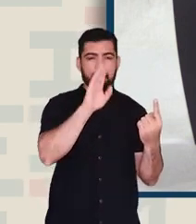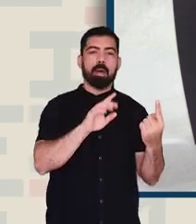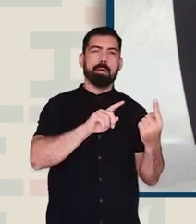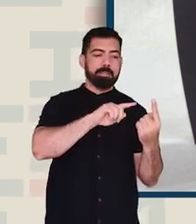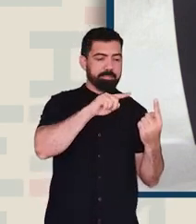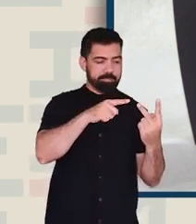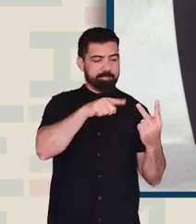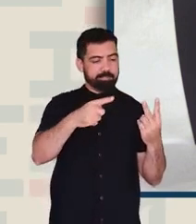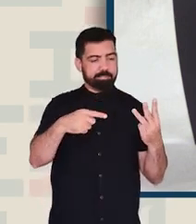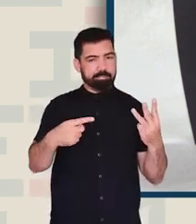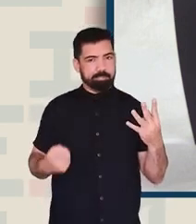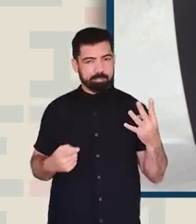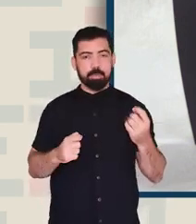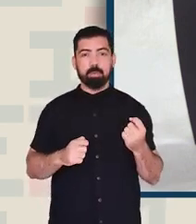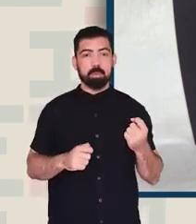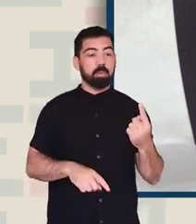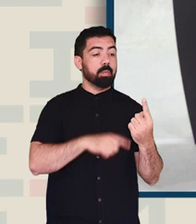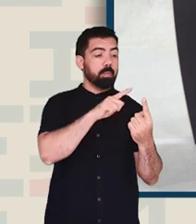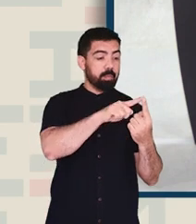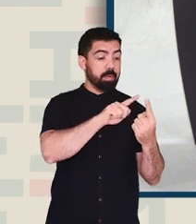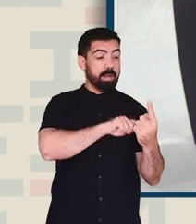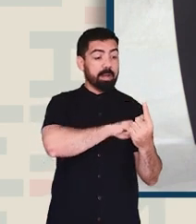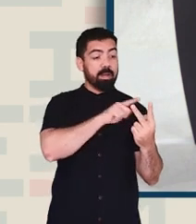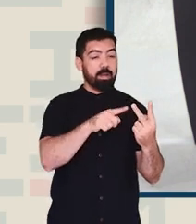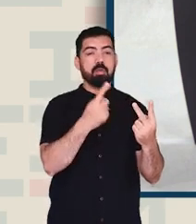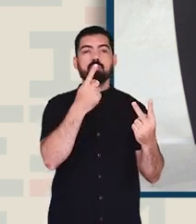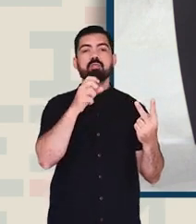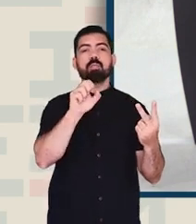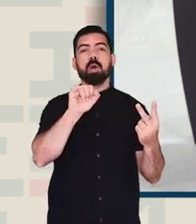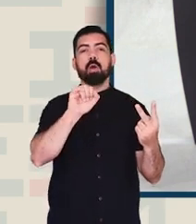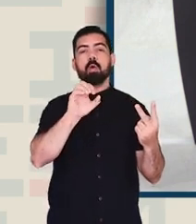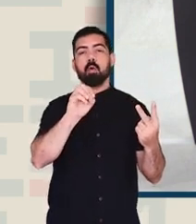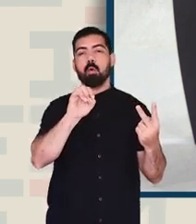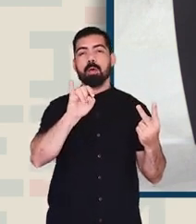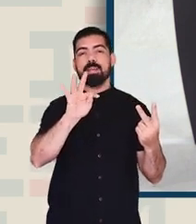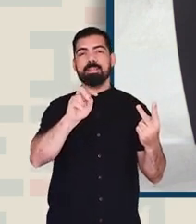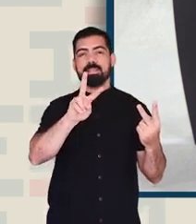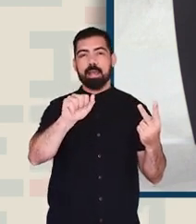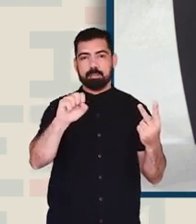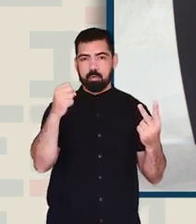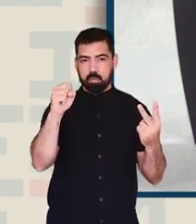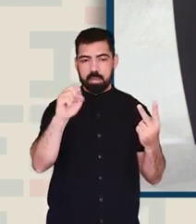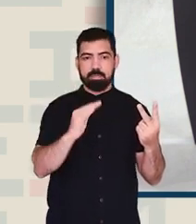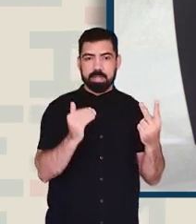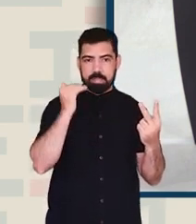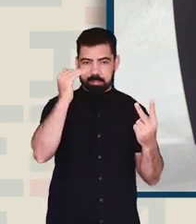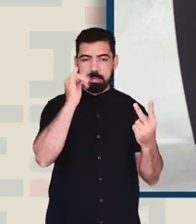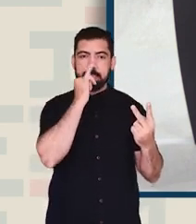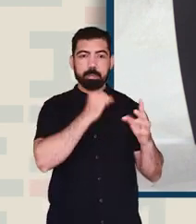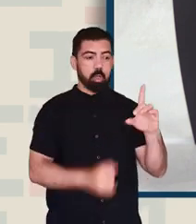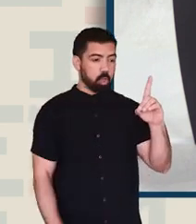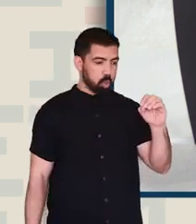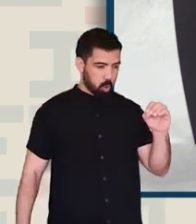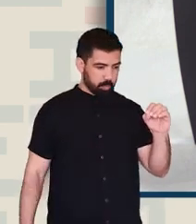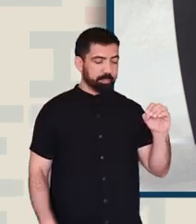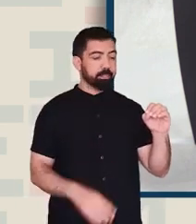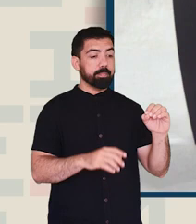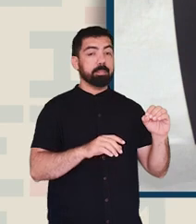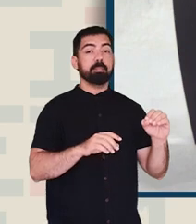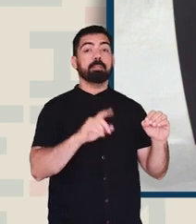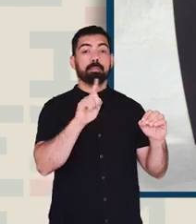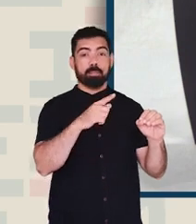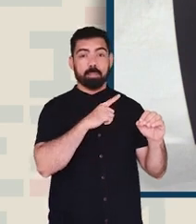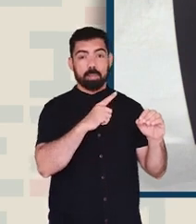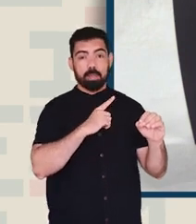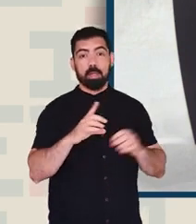som ele vai ser uma oitava acima dessa fundamental, vamos pensar na nota Dó. Então a gente tem uma nota Dó fundamental, depois